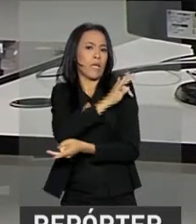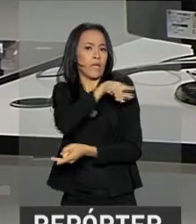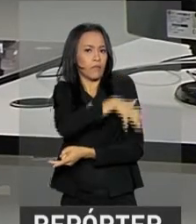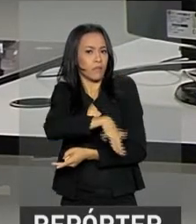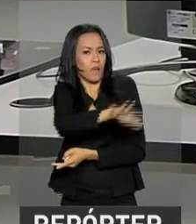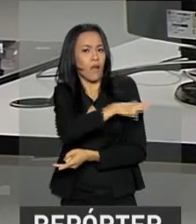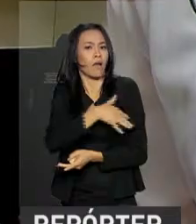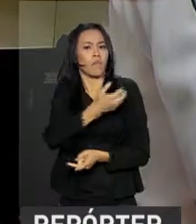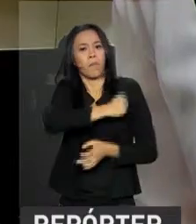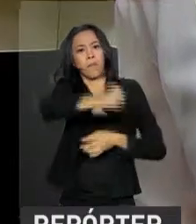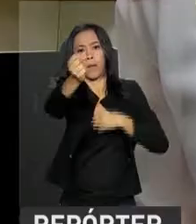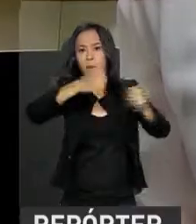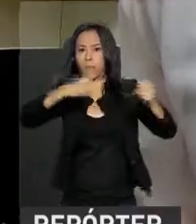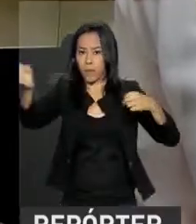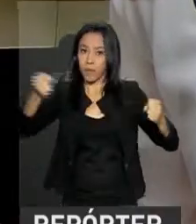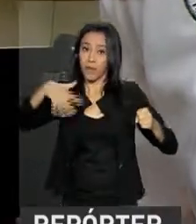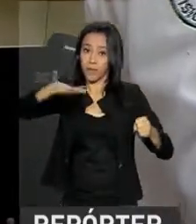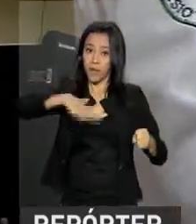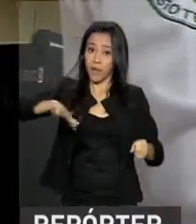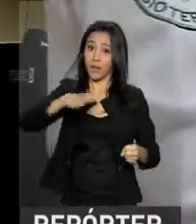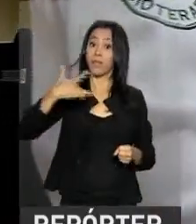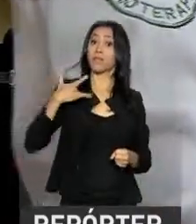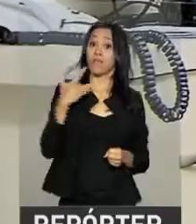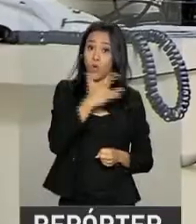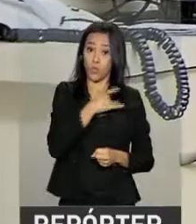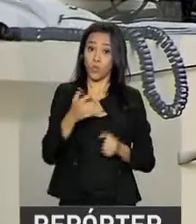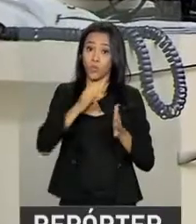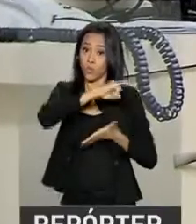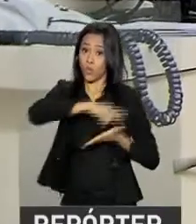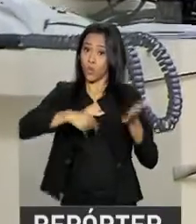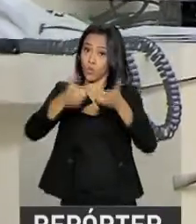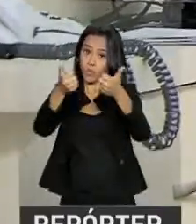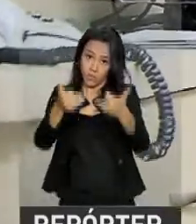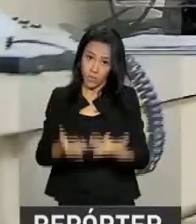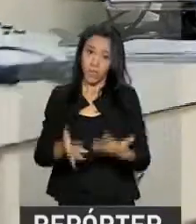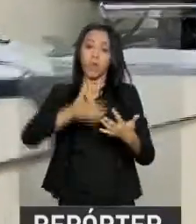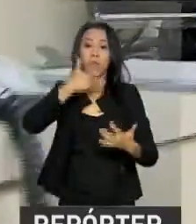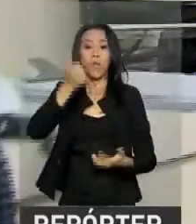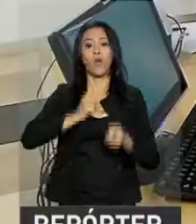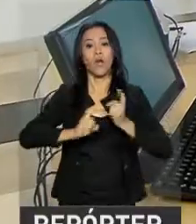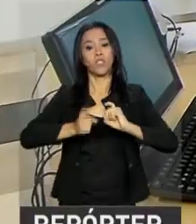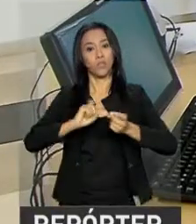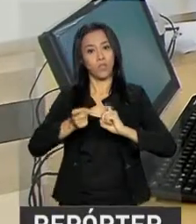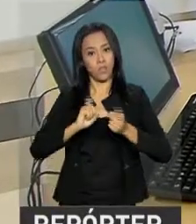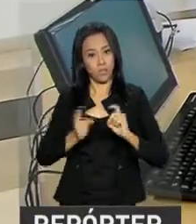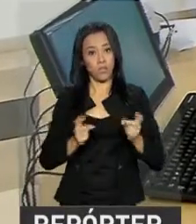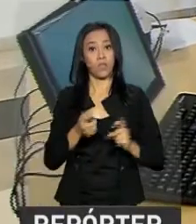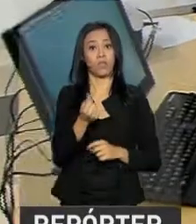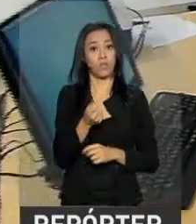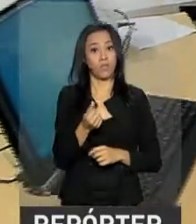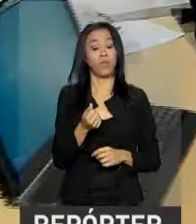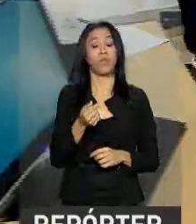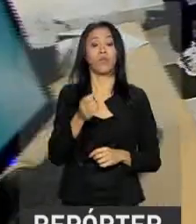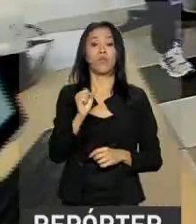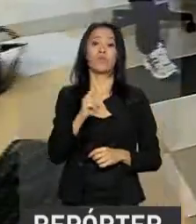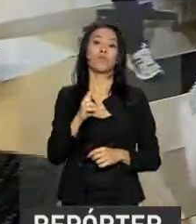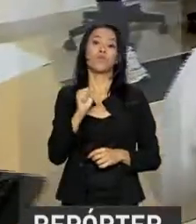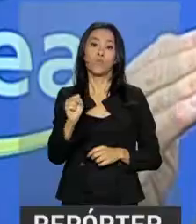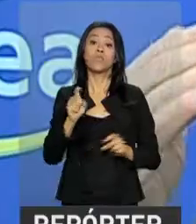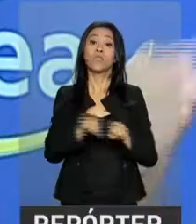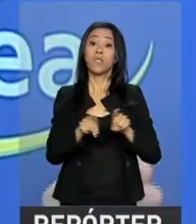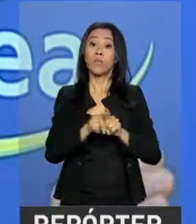de trabalho na saúde o documento propõe melhor gestão dos recursos do sus e o fortalecimento do médico da família